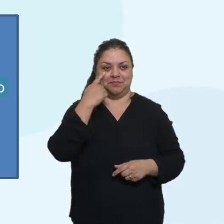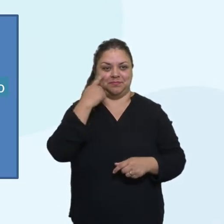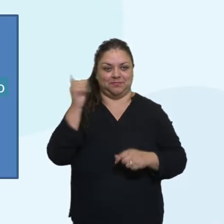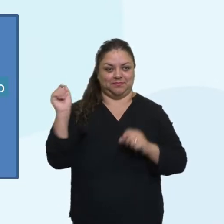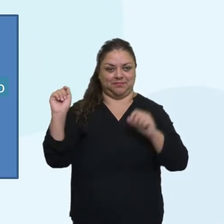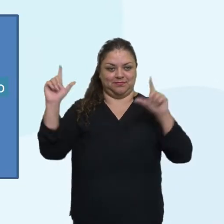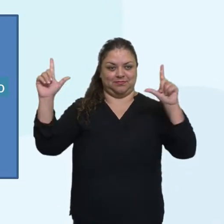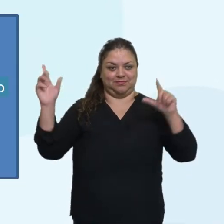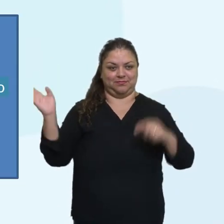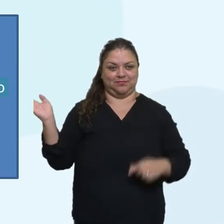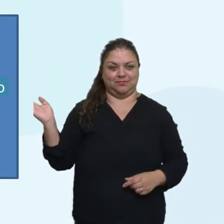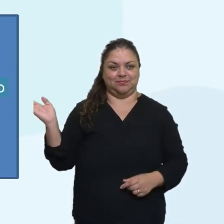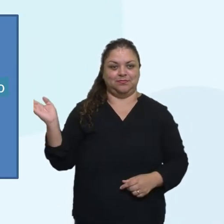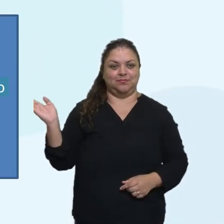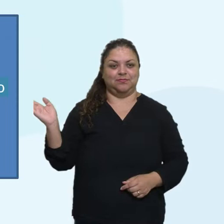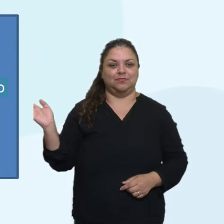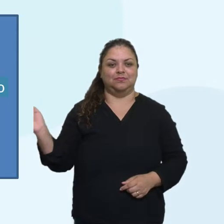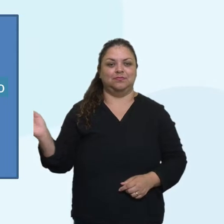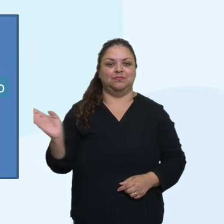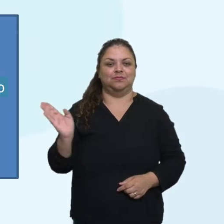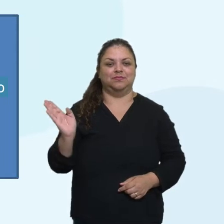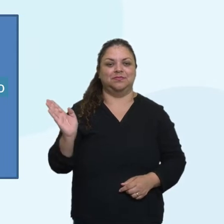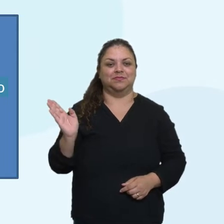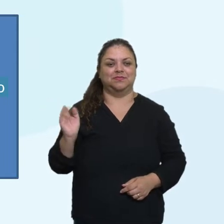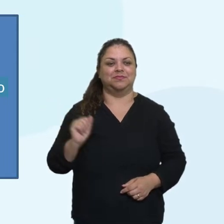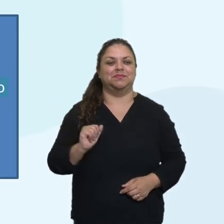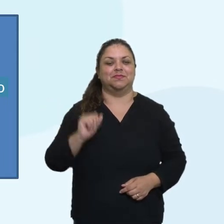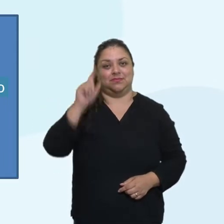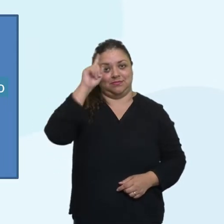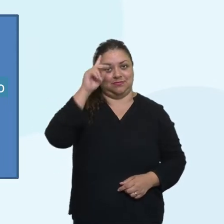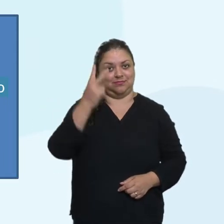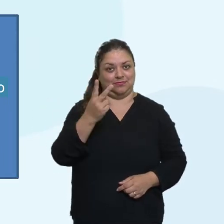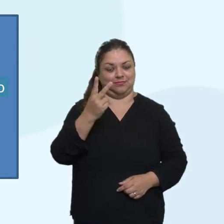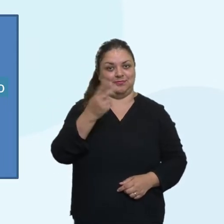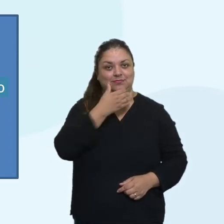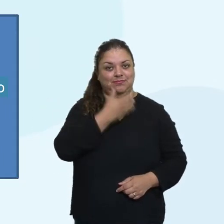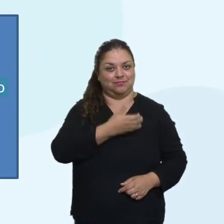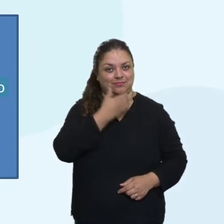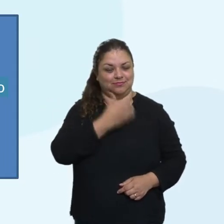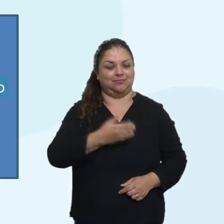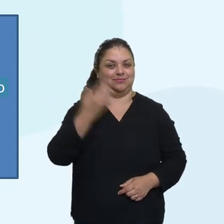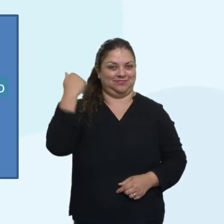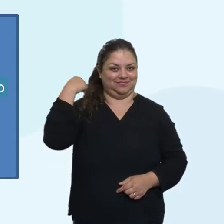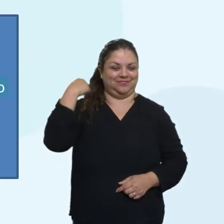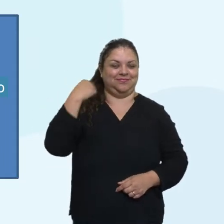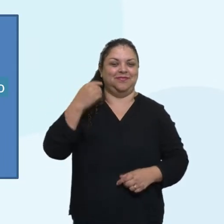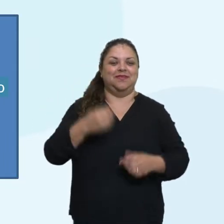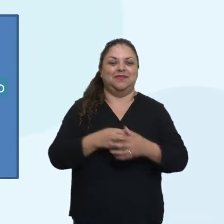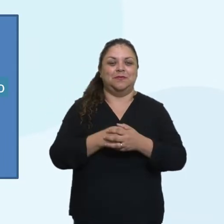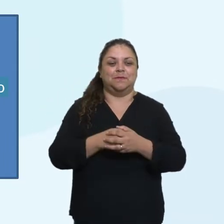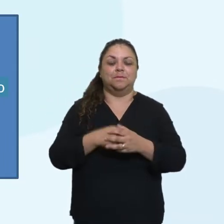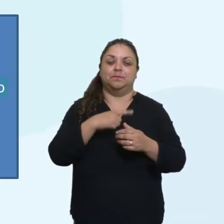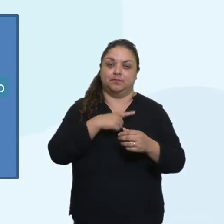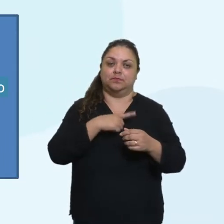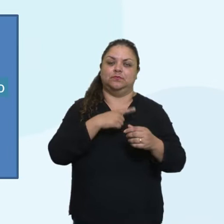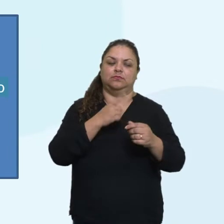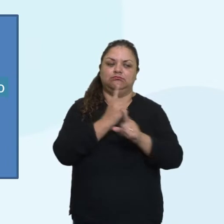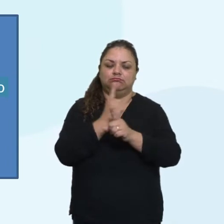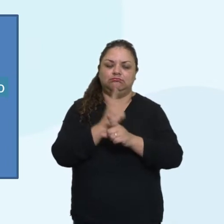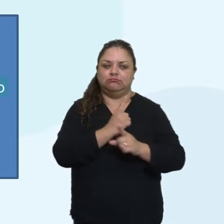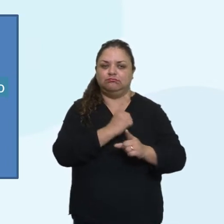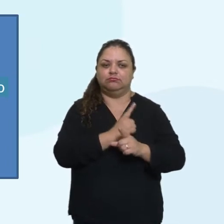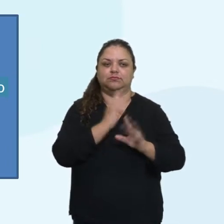tela já se trata de uma formação que ocorreu também no dia dois 12 e a gente está aprofundando aqui então identificar os